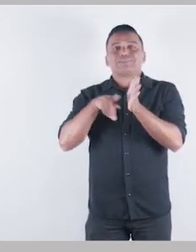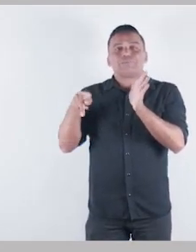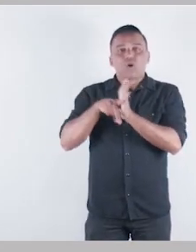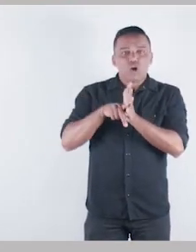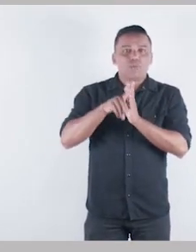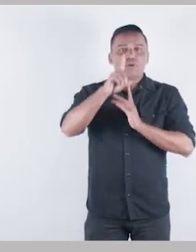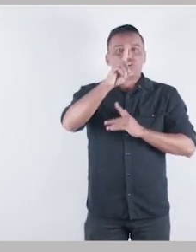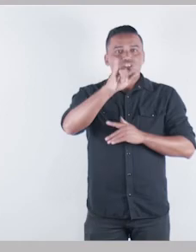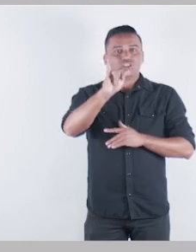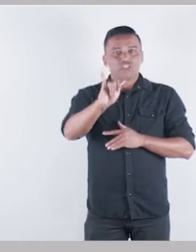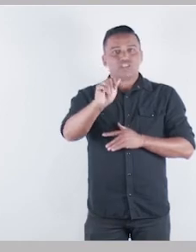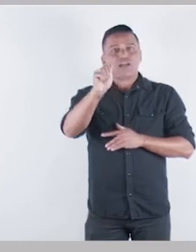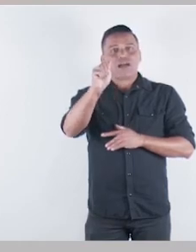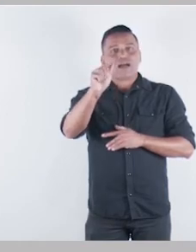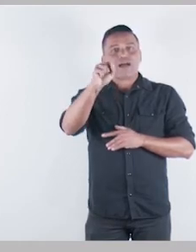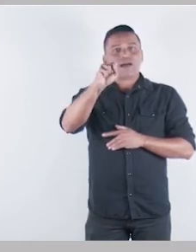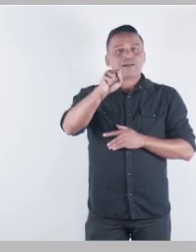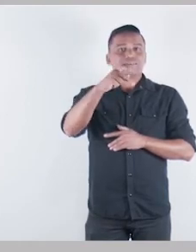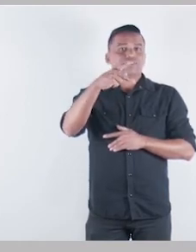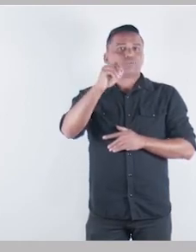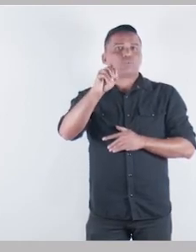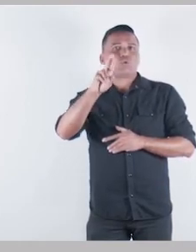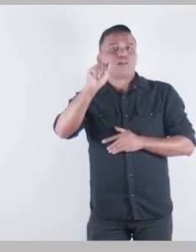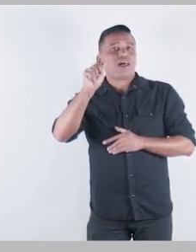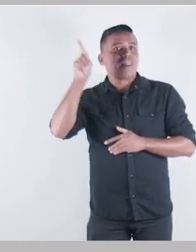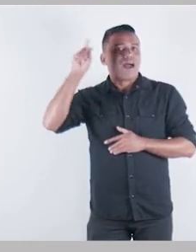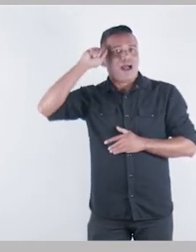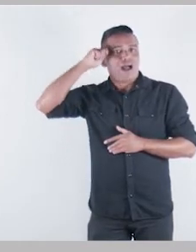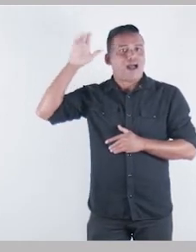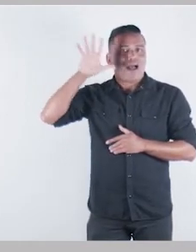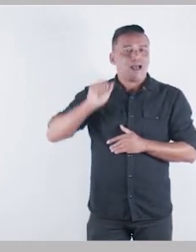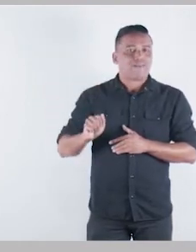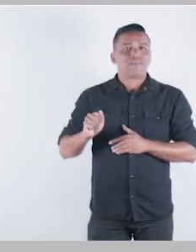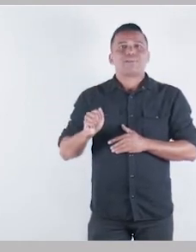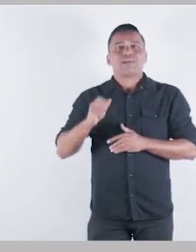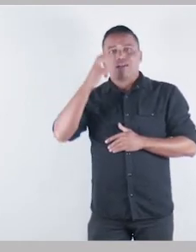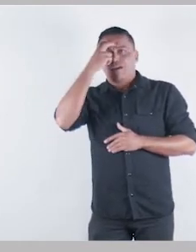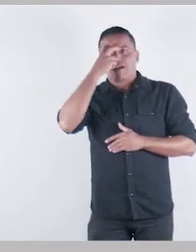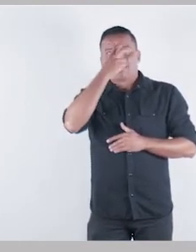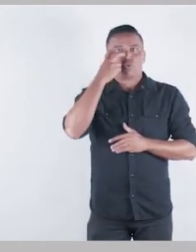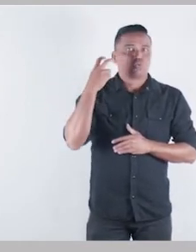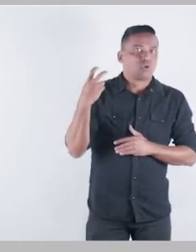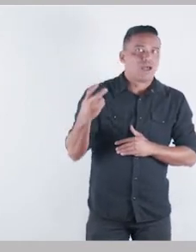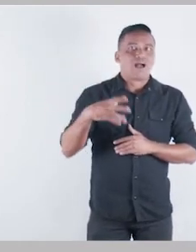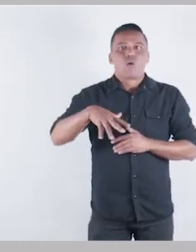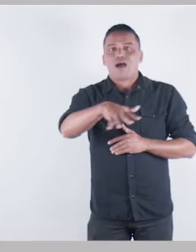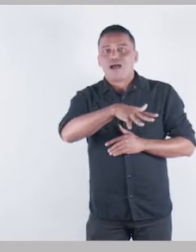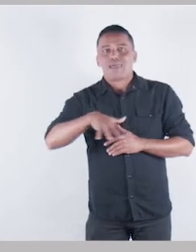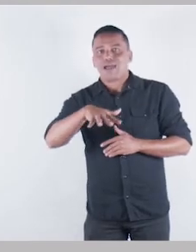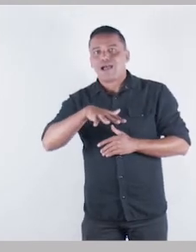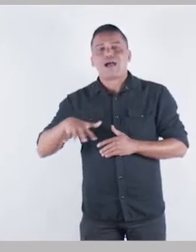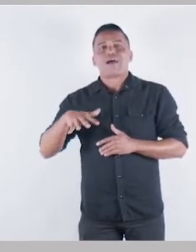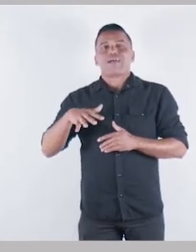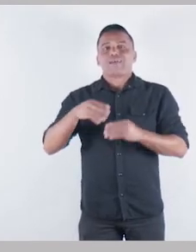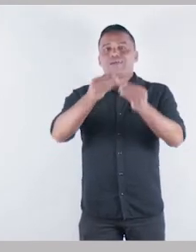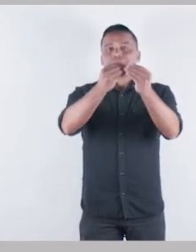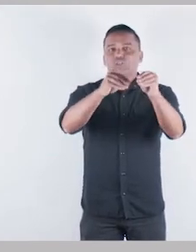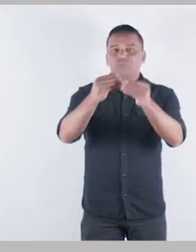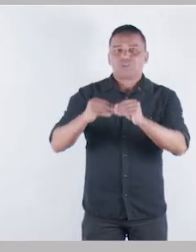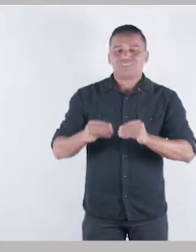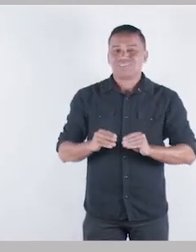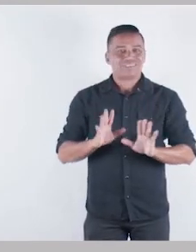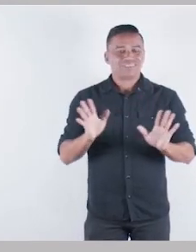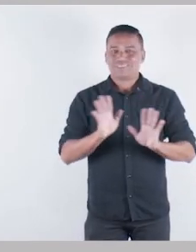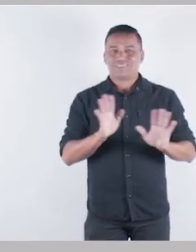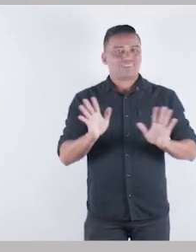impacto cultural, impacto econômico, sobre os diversos impactos que a escravização causou, mas chamado de diáspora. E não é, para